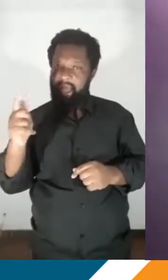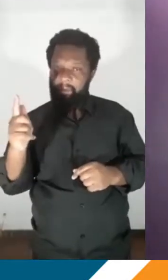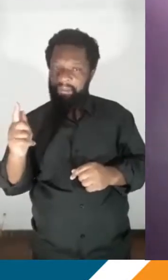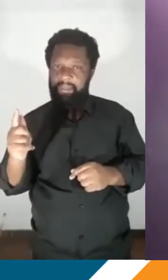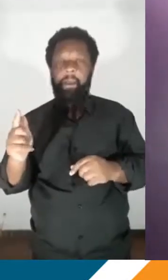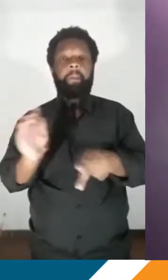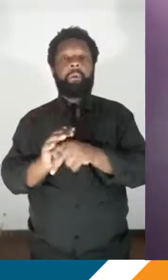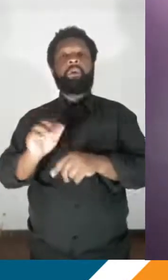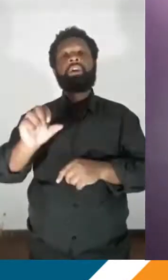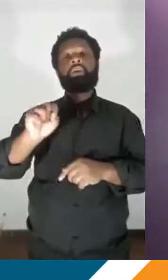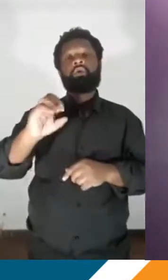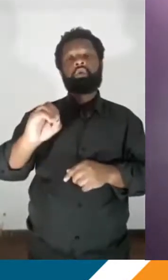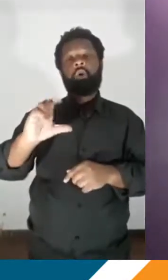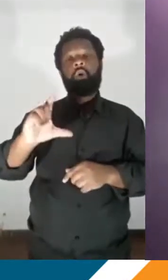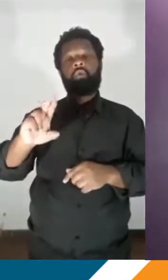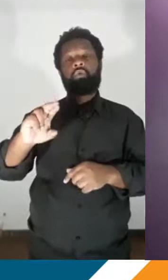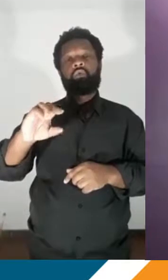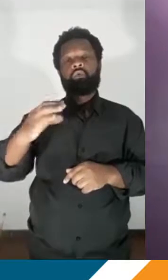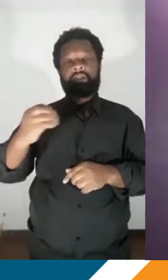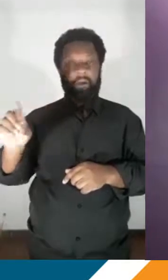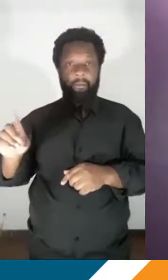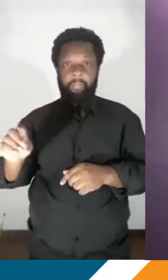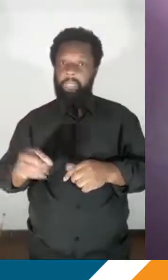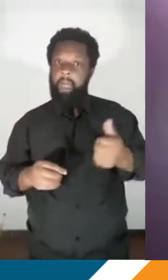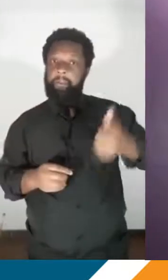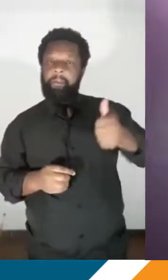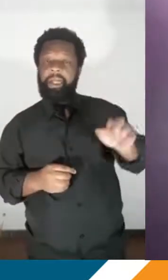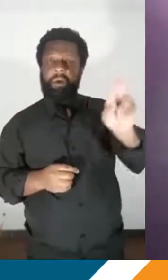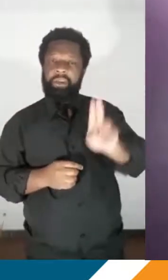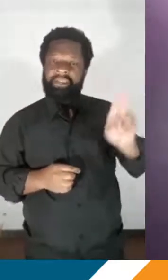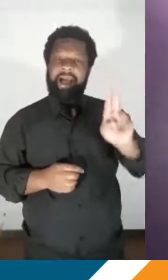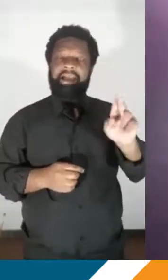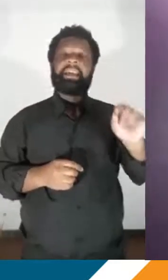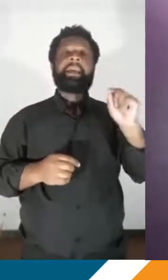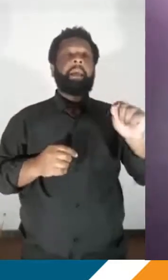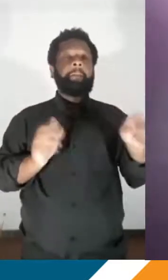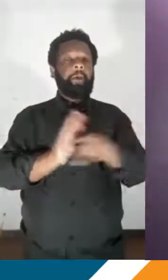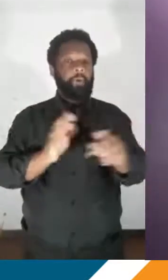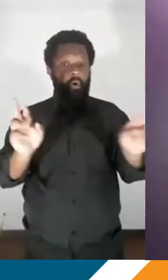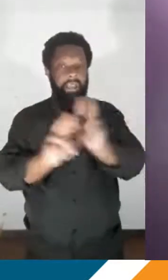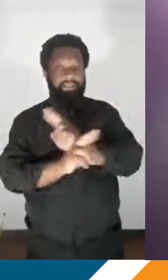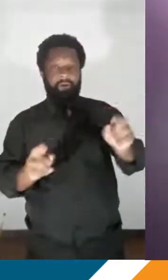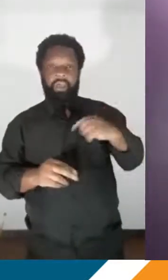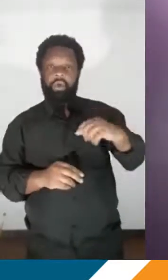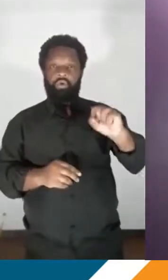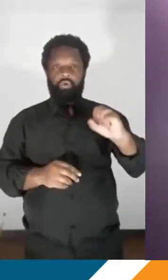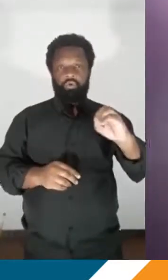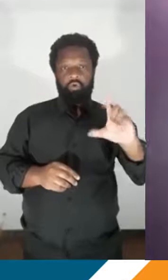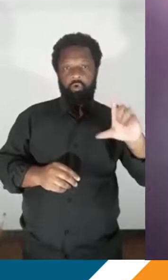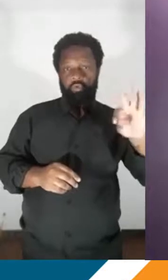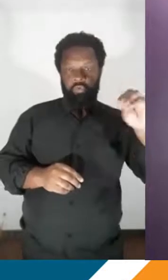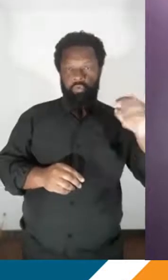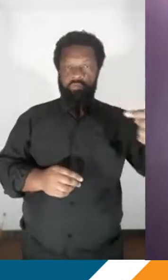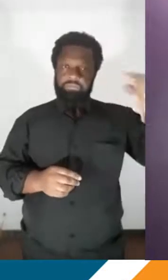100 gramas de solução. Então, a primeira parte da unidade, ela descreve em relação ao